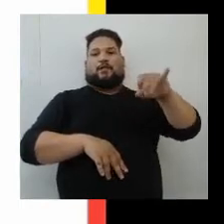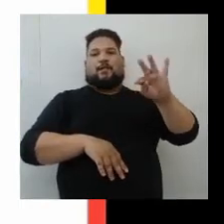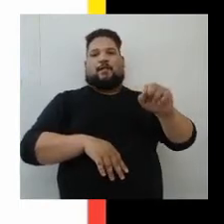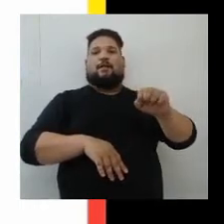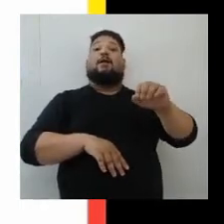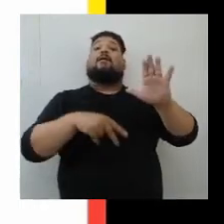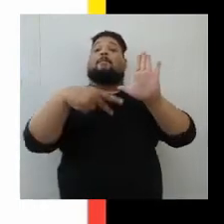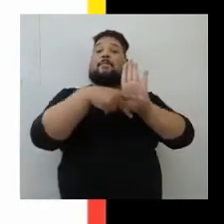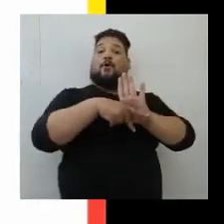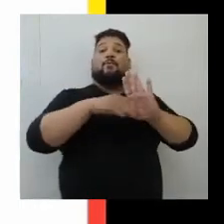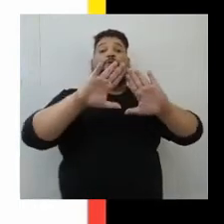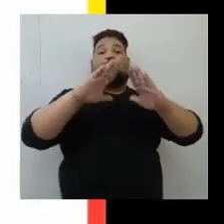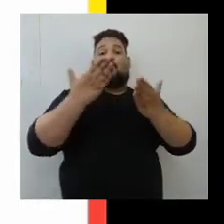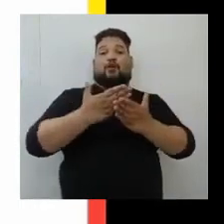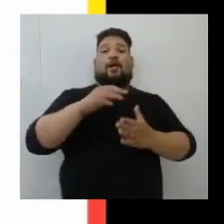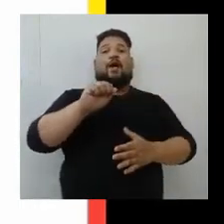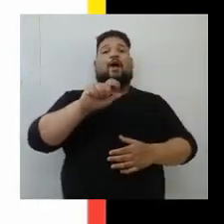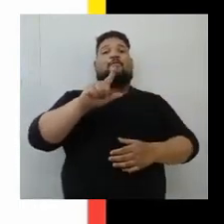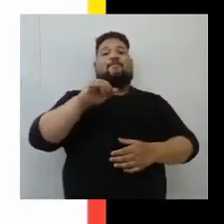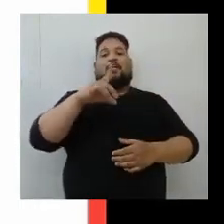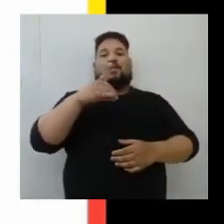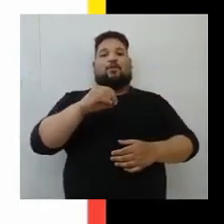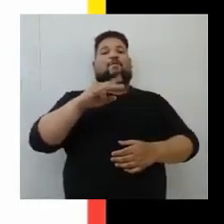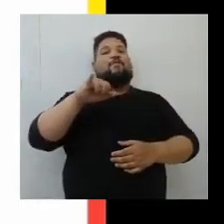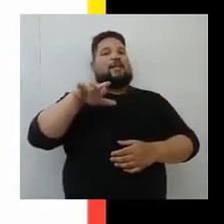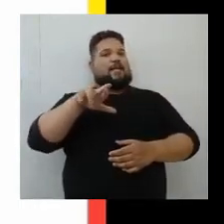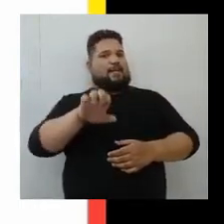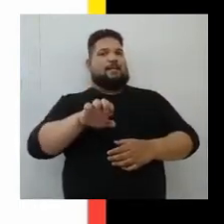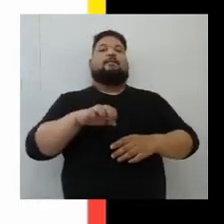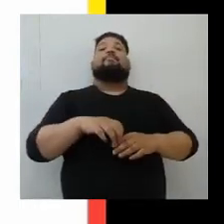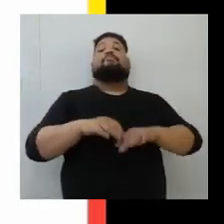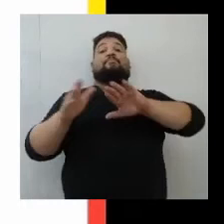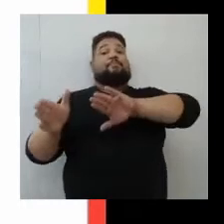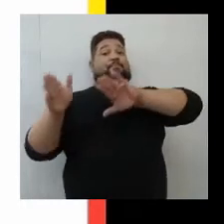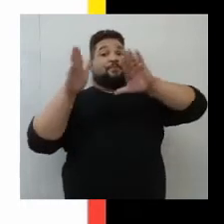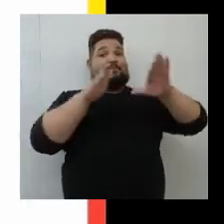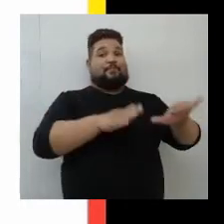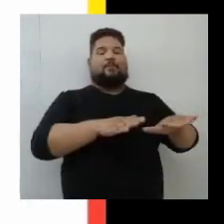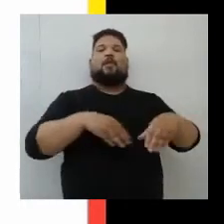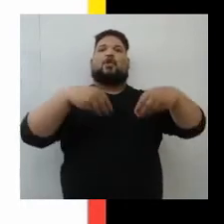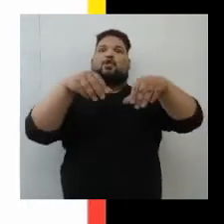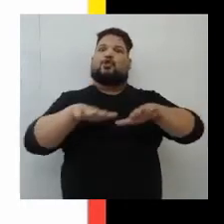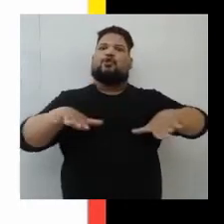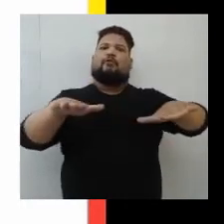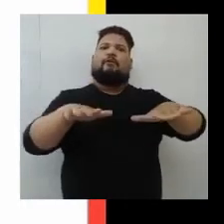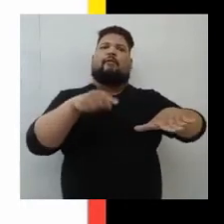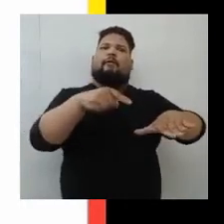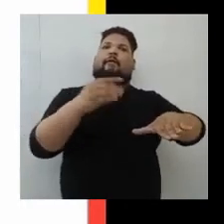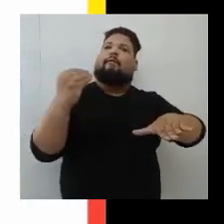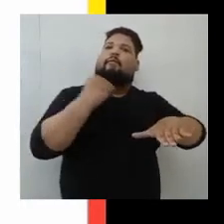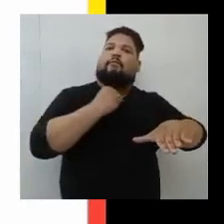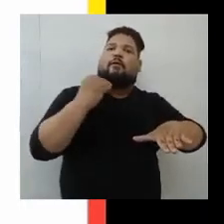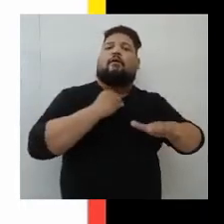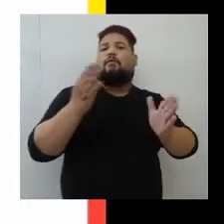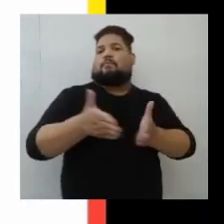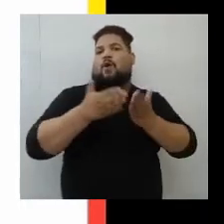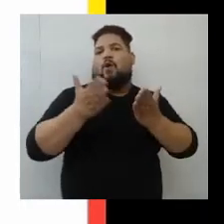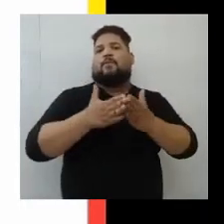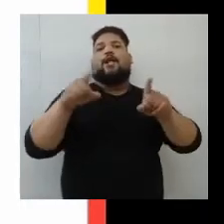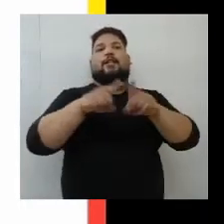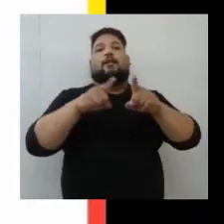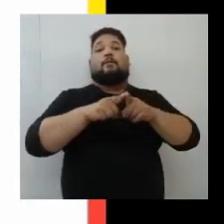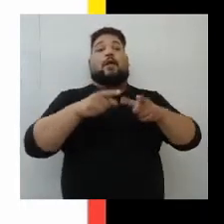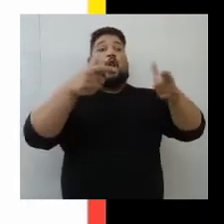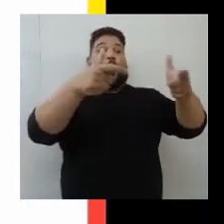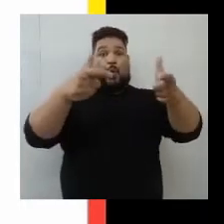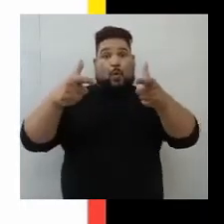professor Alfredo Freire. Tá? Nós vamos ter também o esgotamento do solo e temos também as más condições de